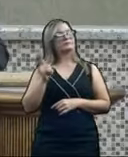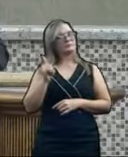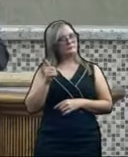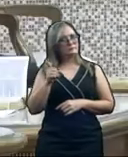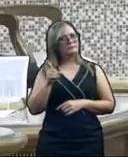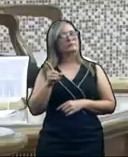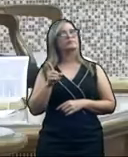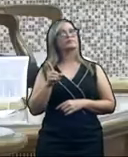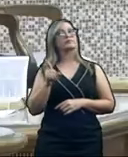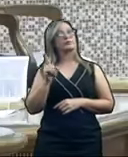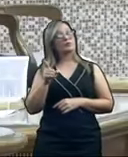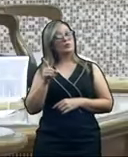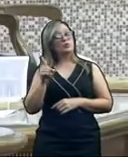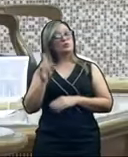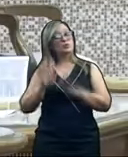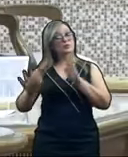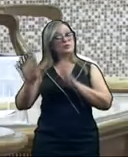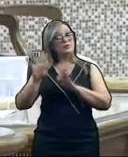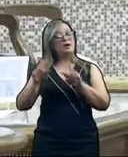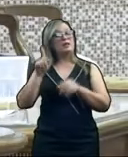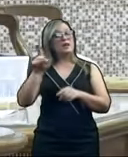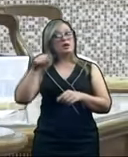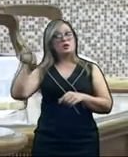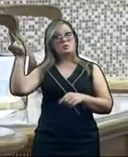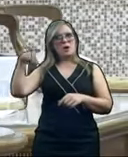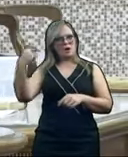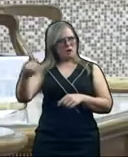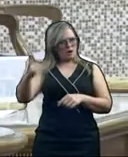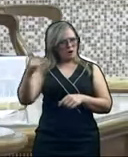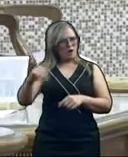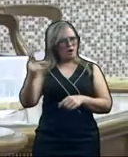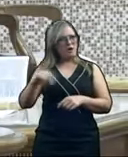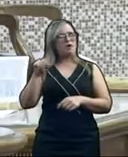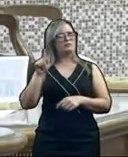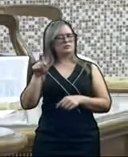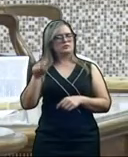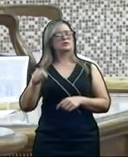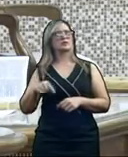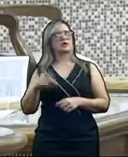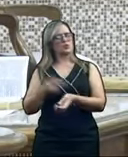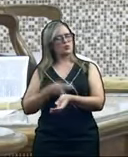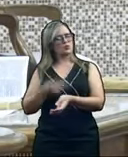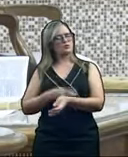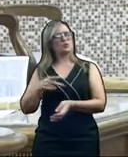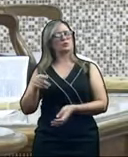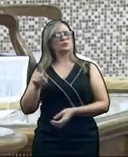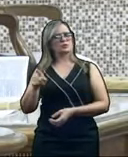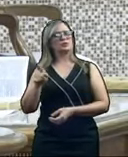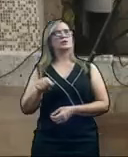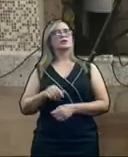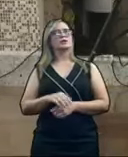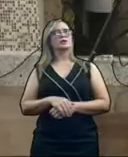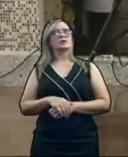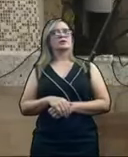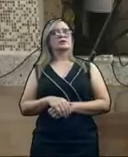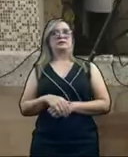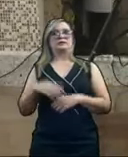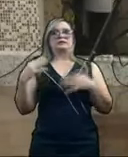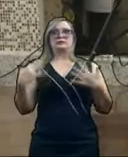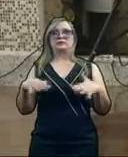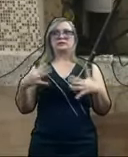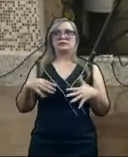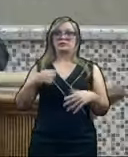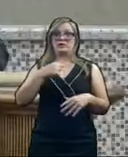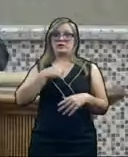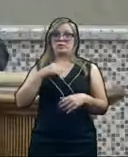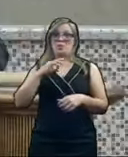senão você cure lá e botava duas calça jeans tô depois conversar É né é né